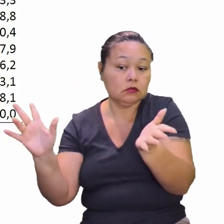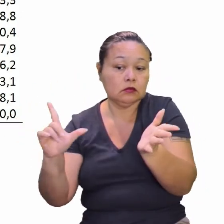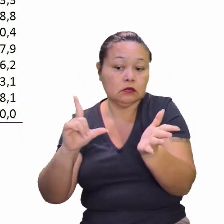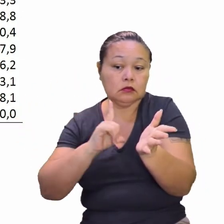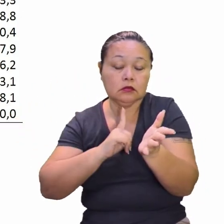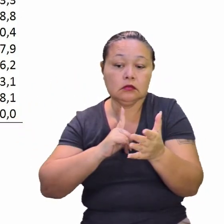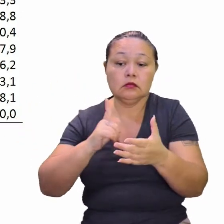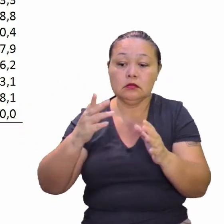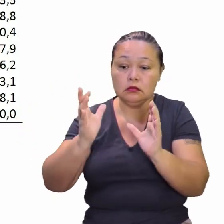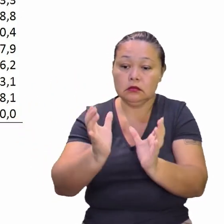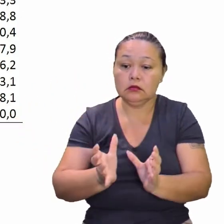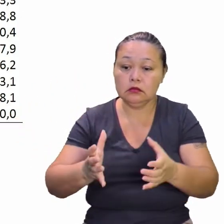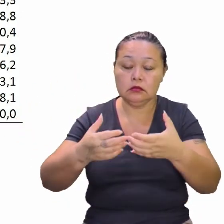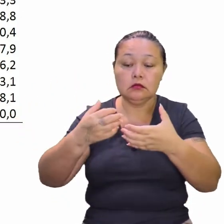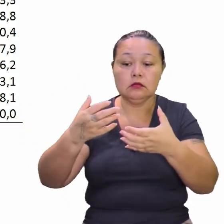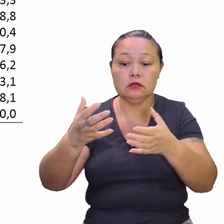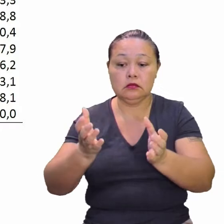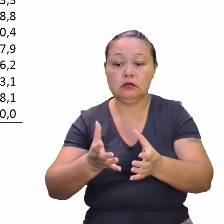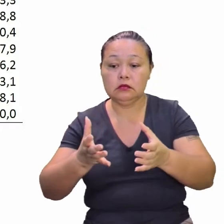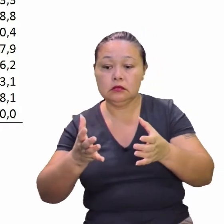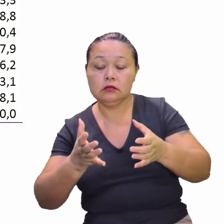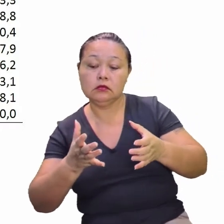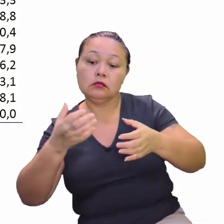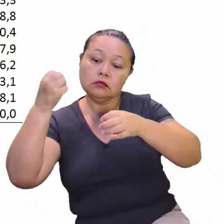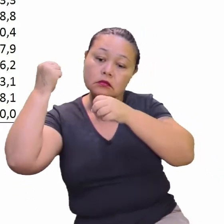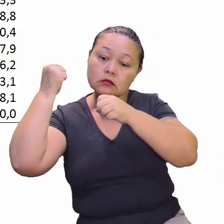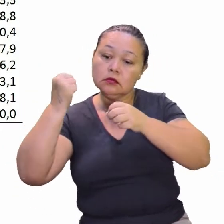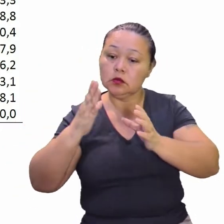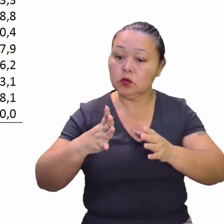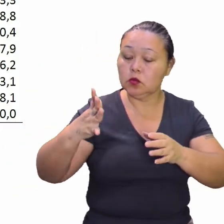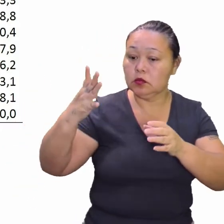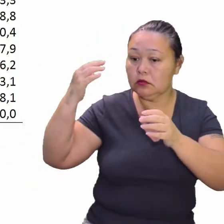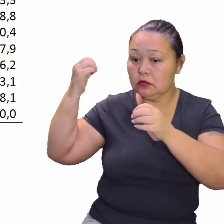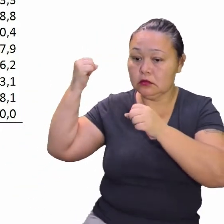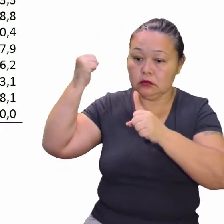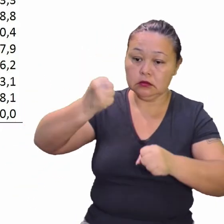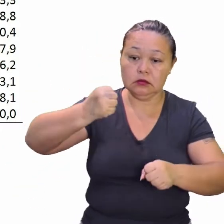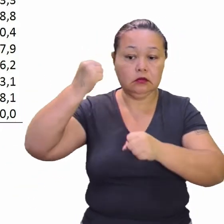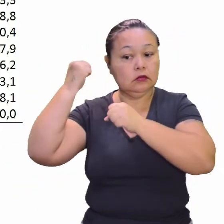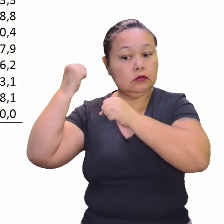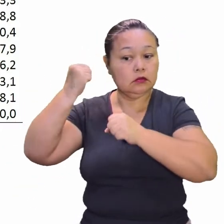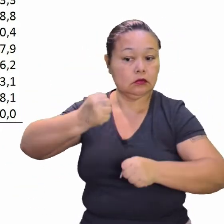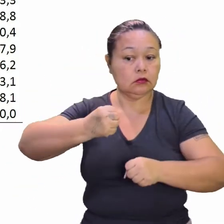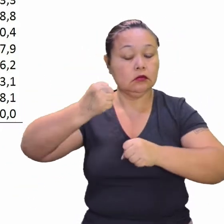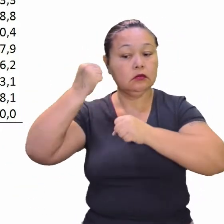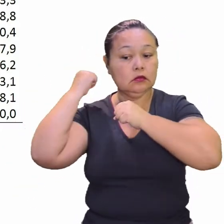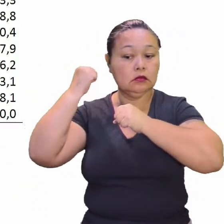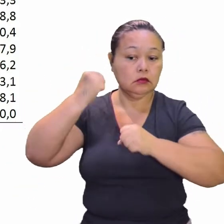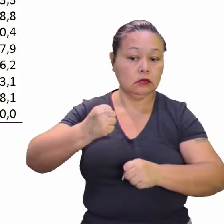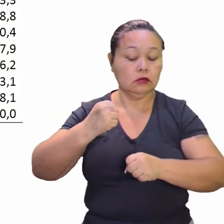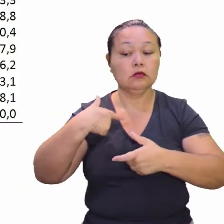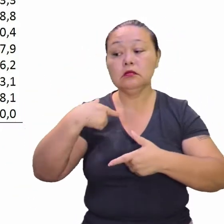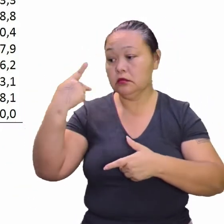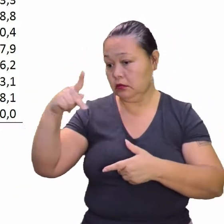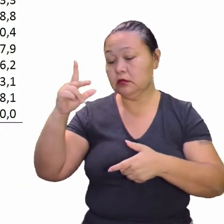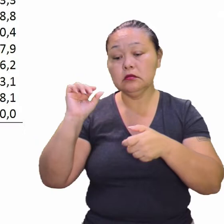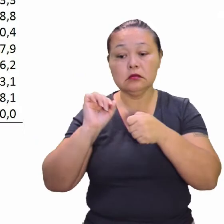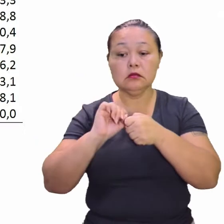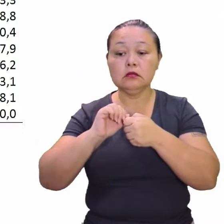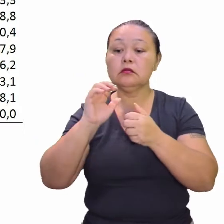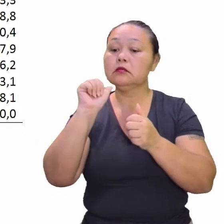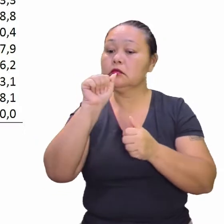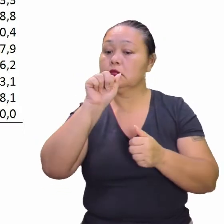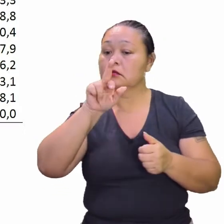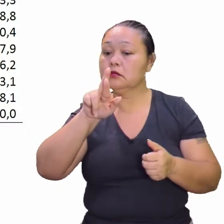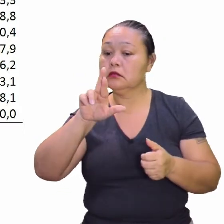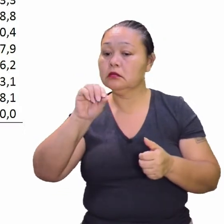tem um pilão, entendeu? Aí ele, um do lado, outro do outro. Aí um socando, subindo e descendo. Aí ele mesmo faz o arroz para